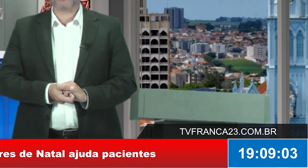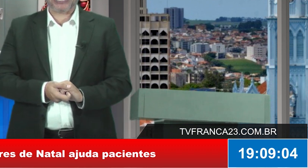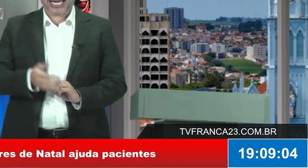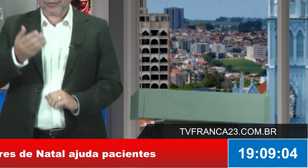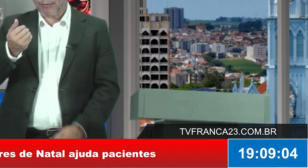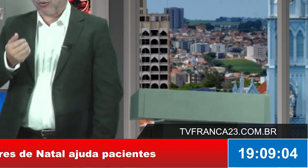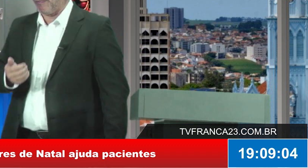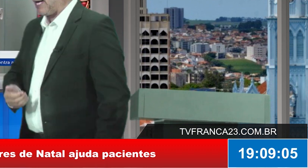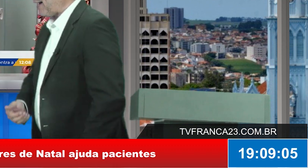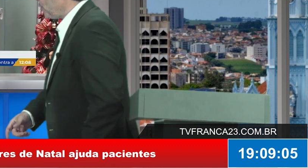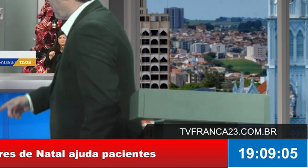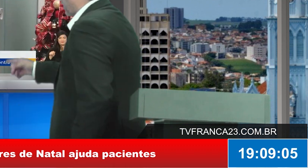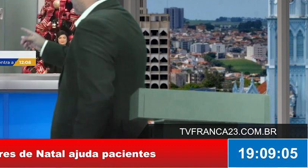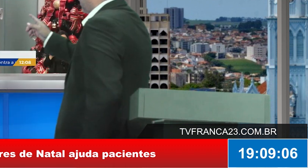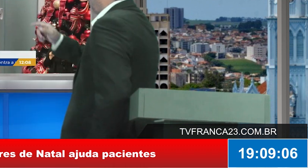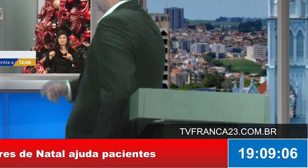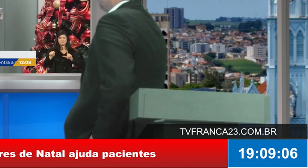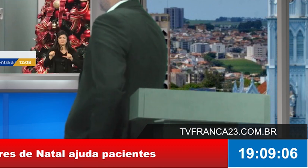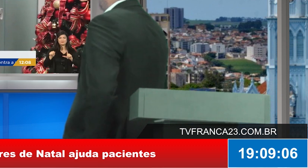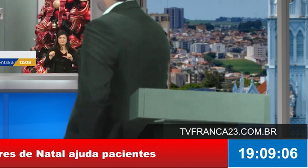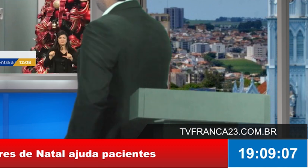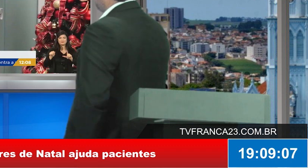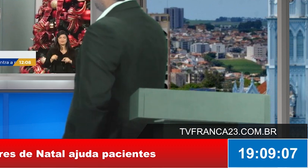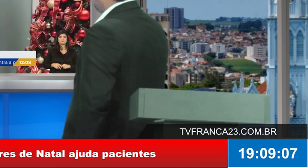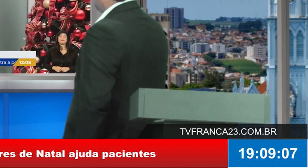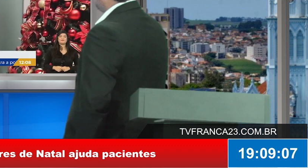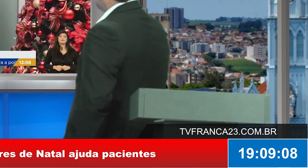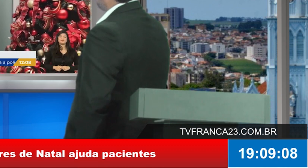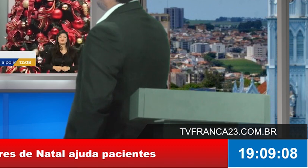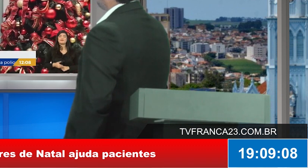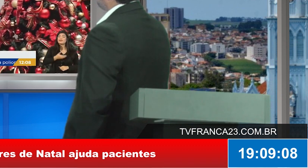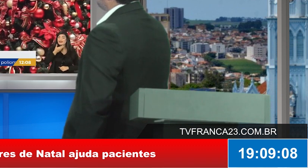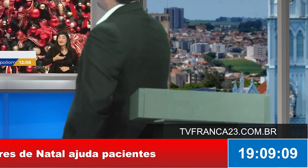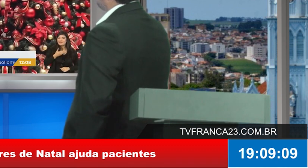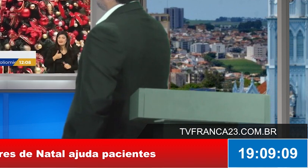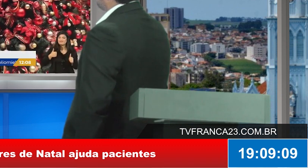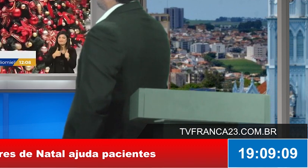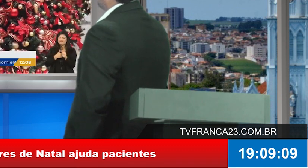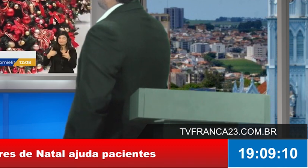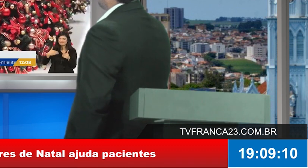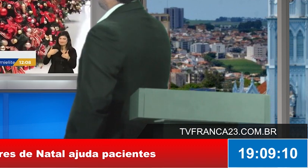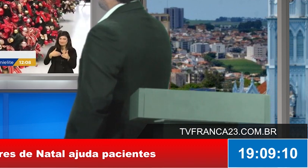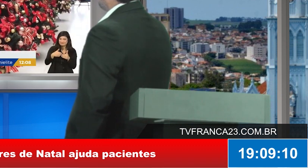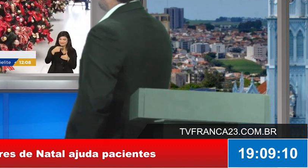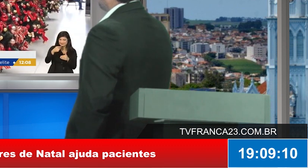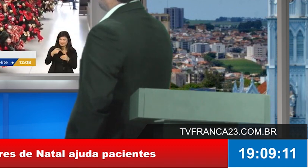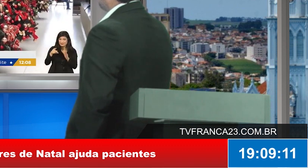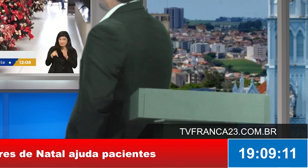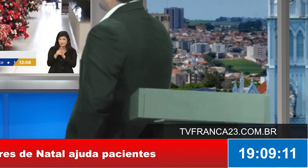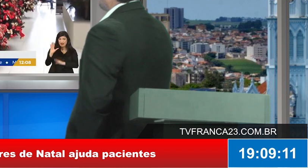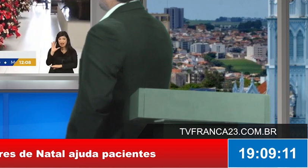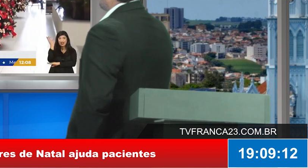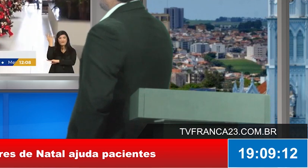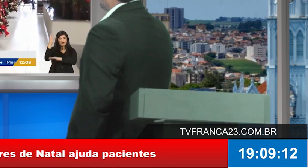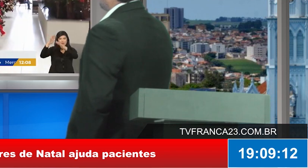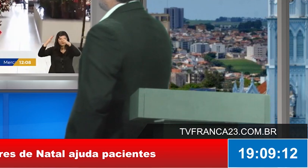tratamento em hospitais. Vamos acompanhar? Muito bacana. Roda no telão. O Natal está chegando e as famosas árvores também. E aqui na